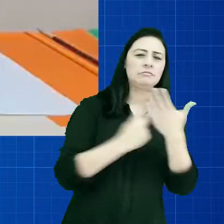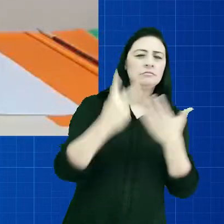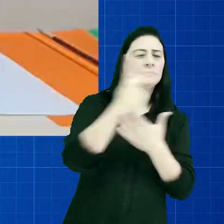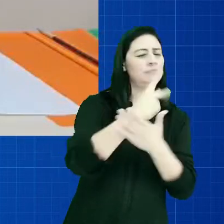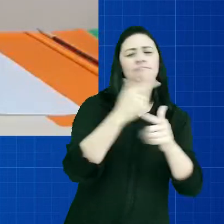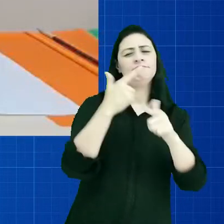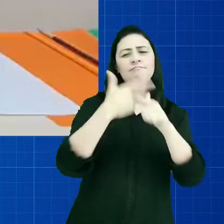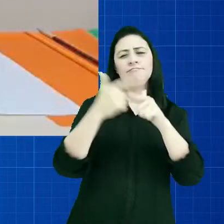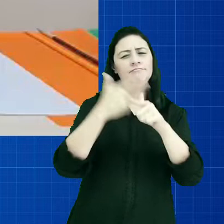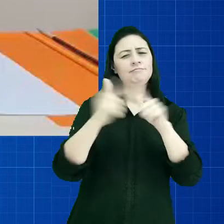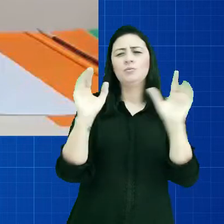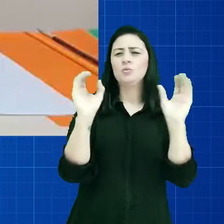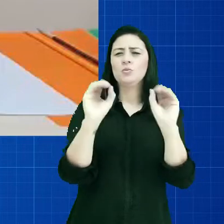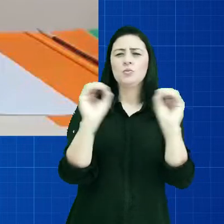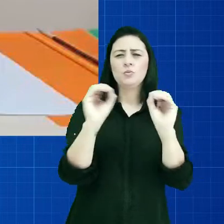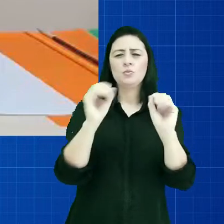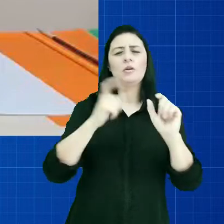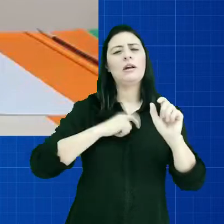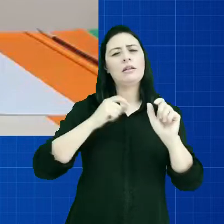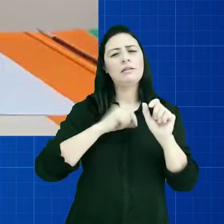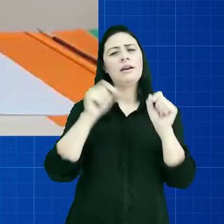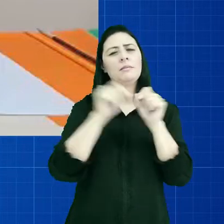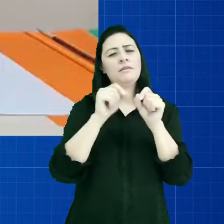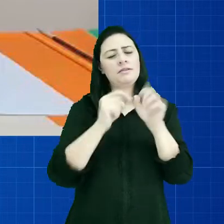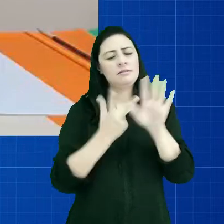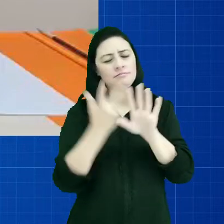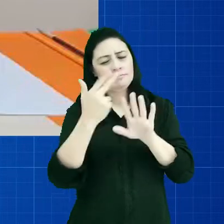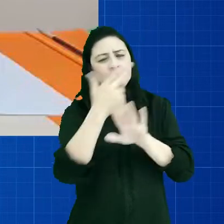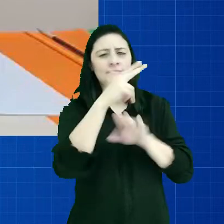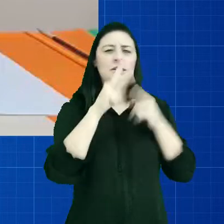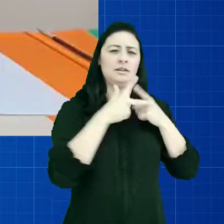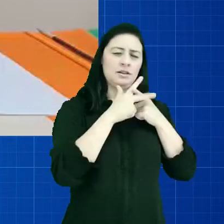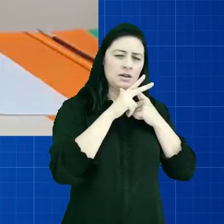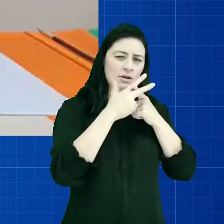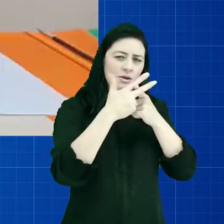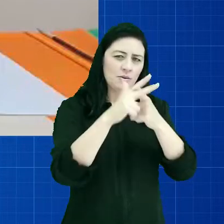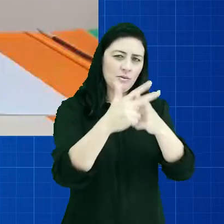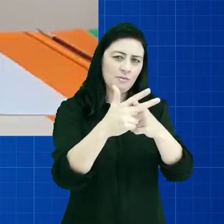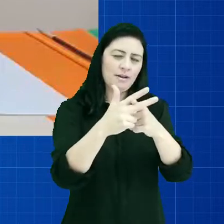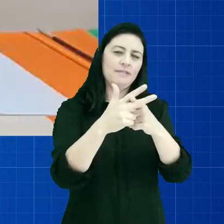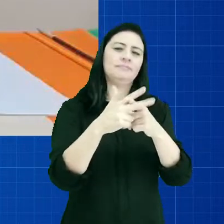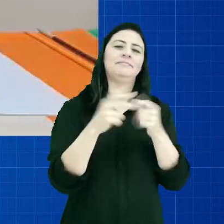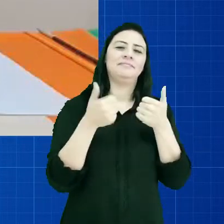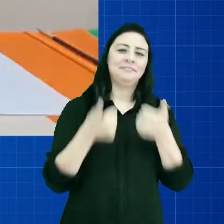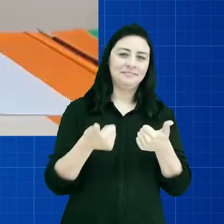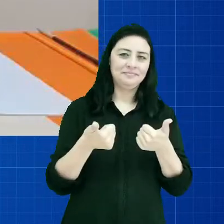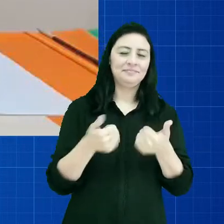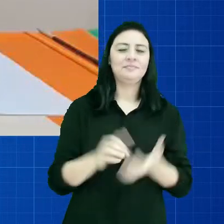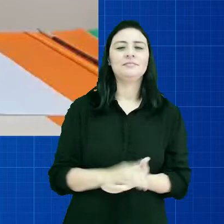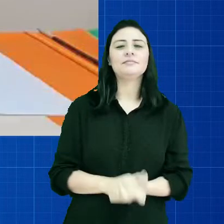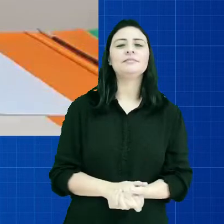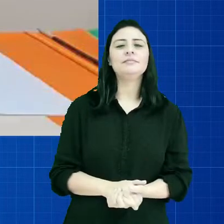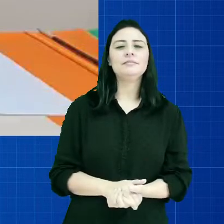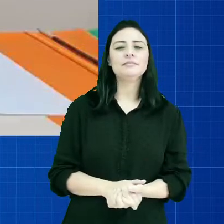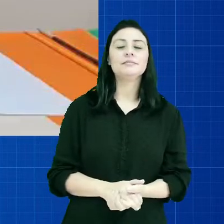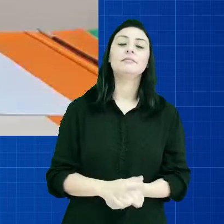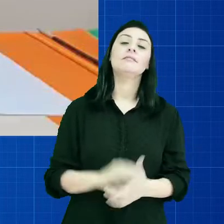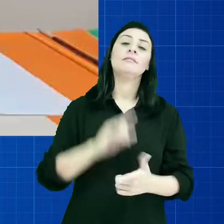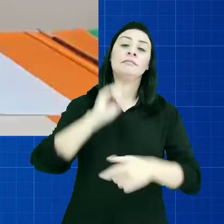contorno, a gente consegue fazer a vara, fazer algum arremate no quando a gente for recortar, tá